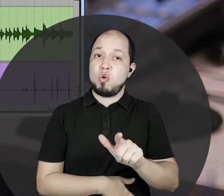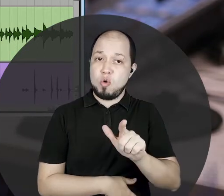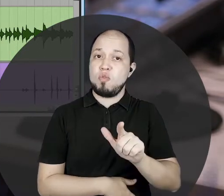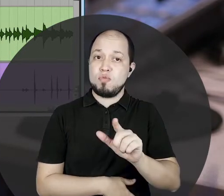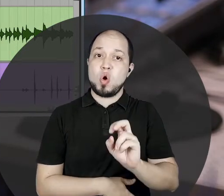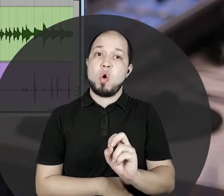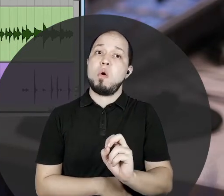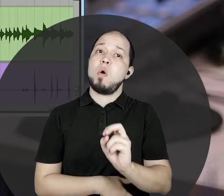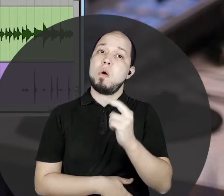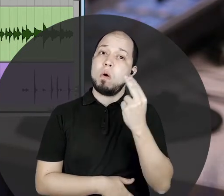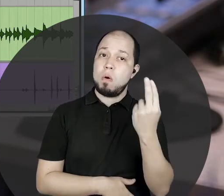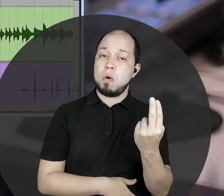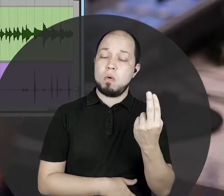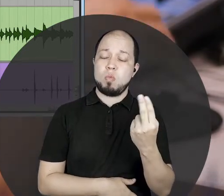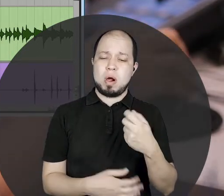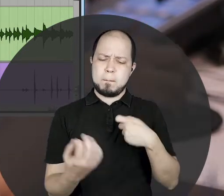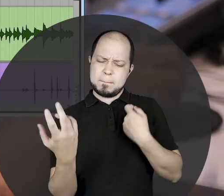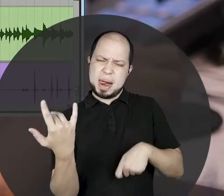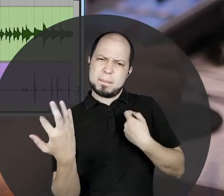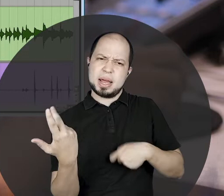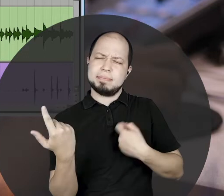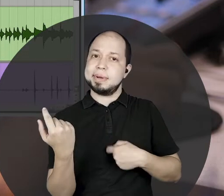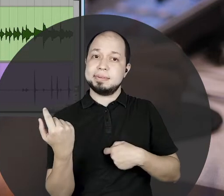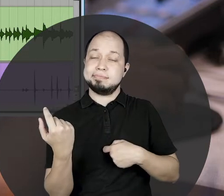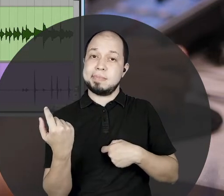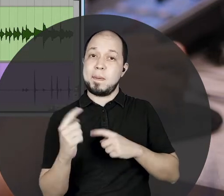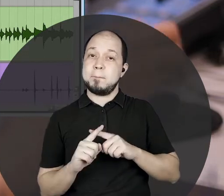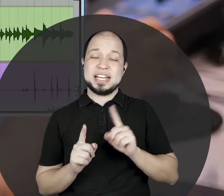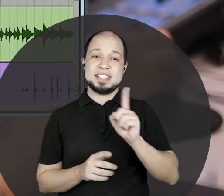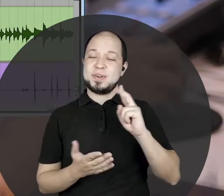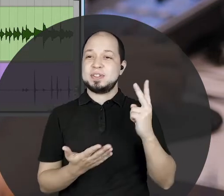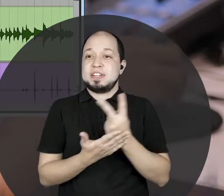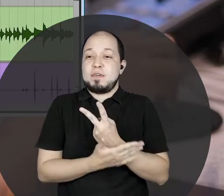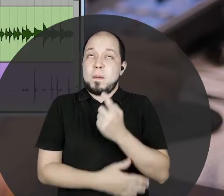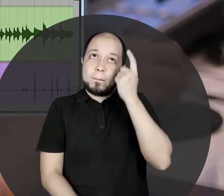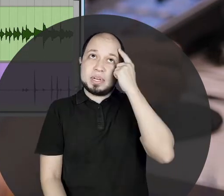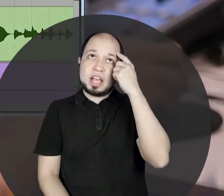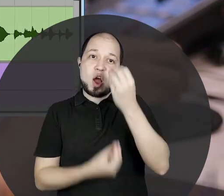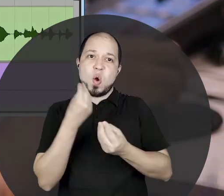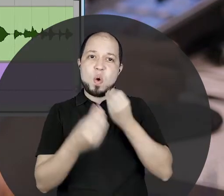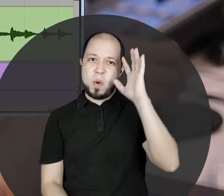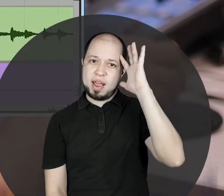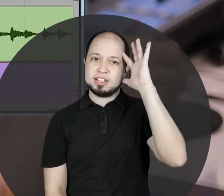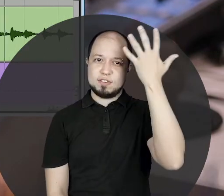no violão mesmo assim, ou ia ser gravado de novo pela guitarra. Acabou que não foi, e eu vou ver o que eu faço com isso aqui.